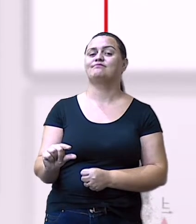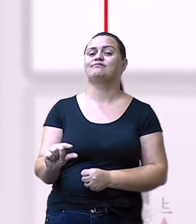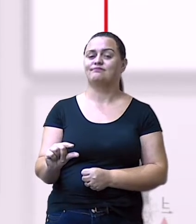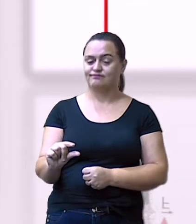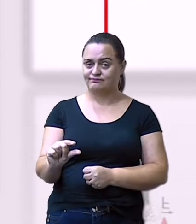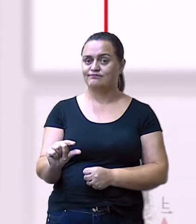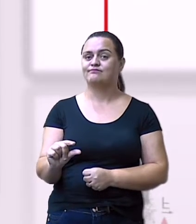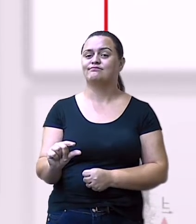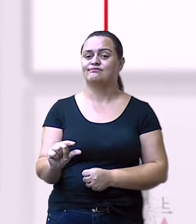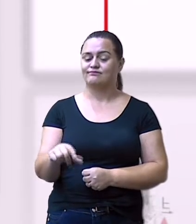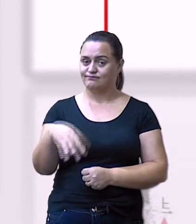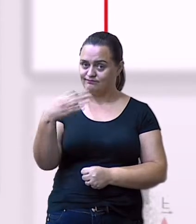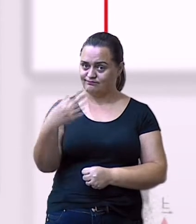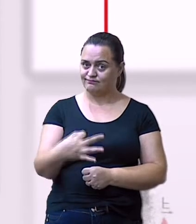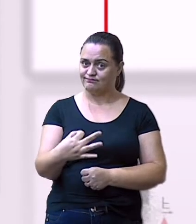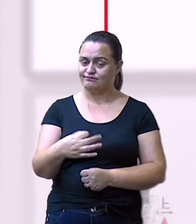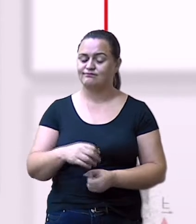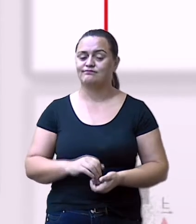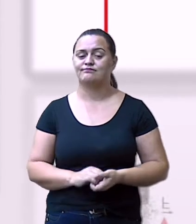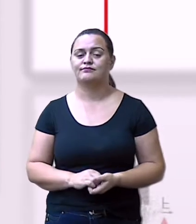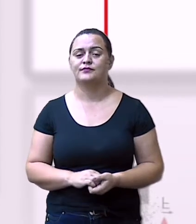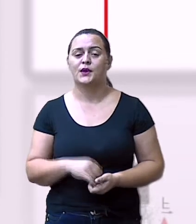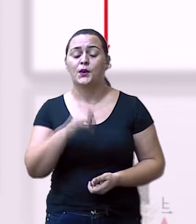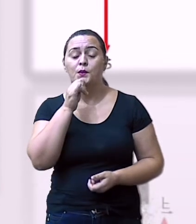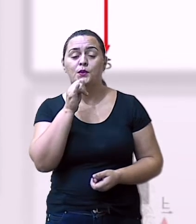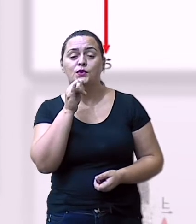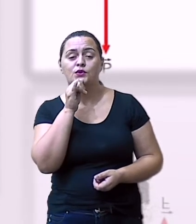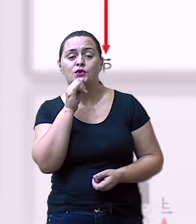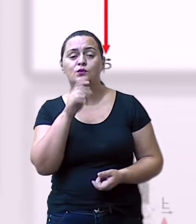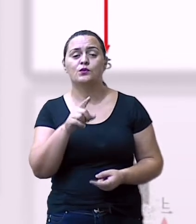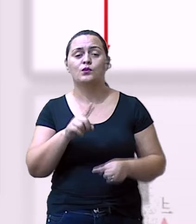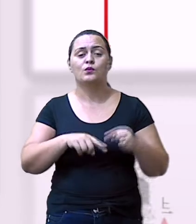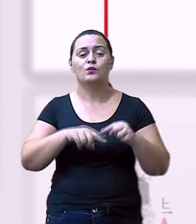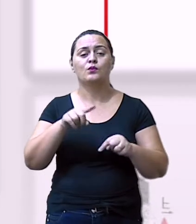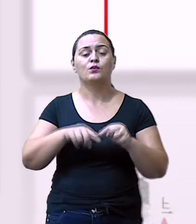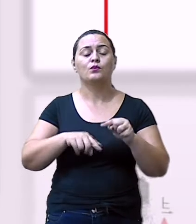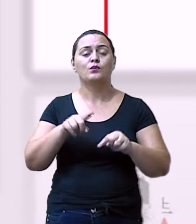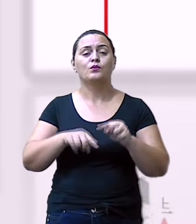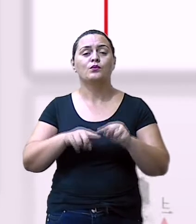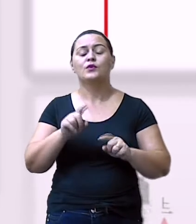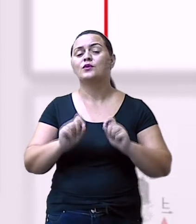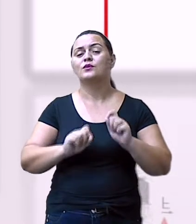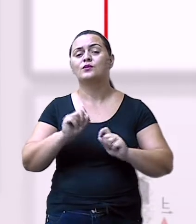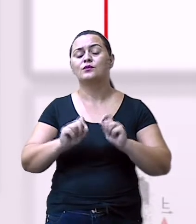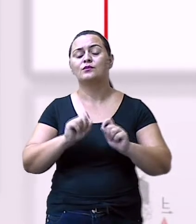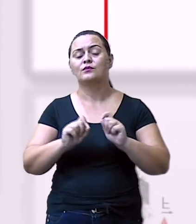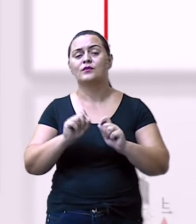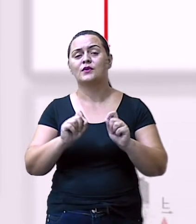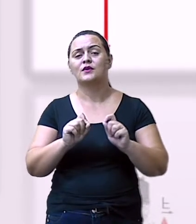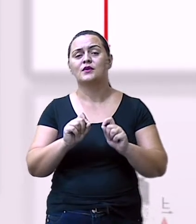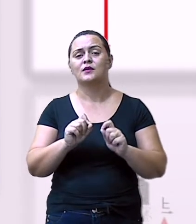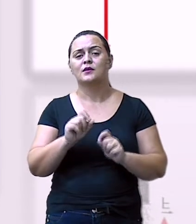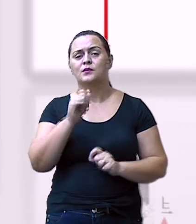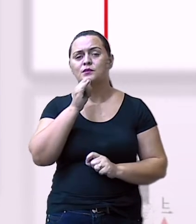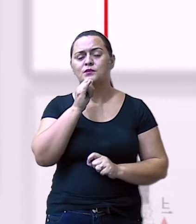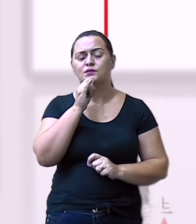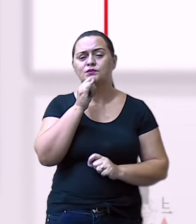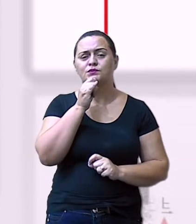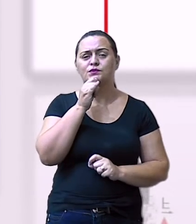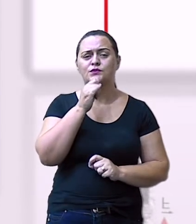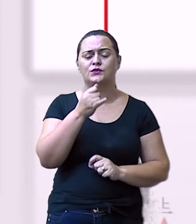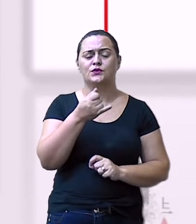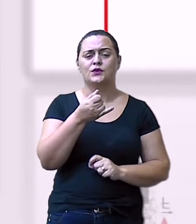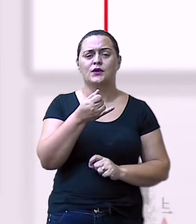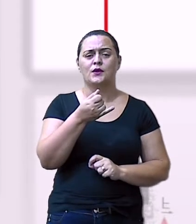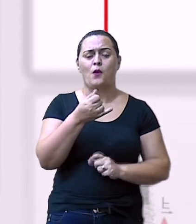Sabendo que o corpo é igual a 100 newtons, não é interessante isso? Olha bem como